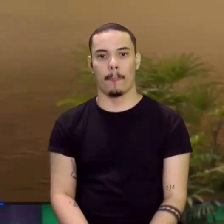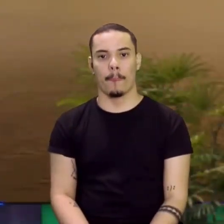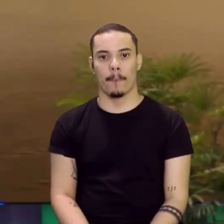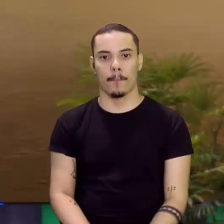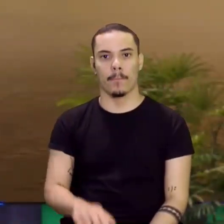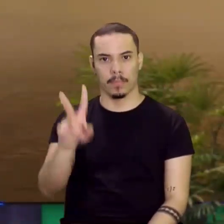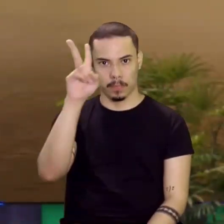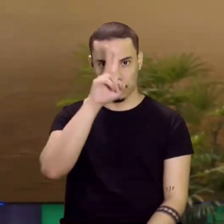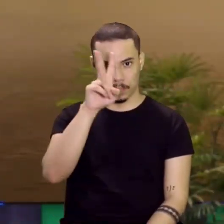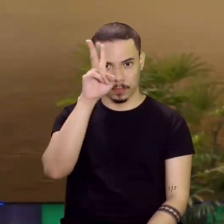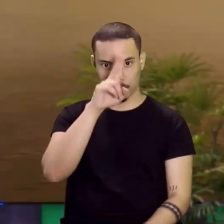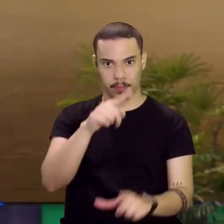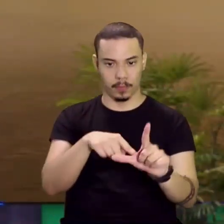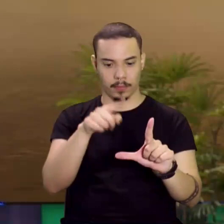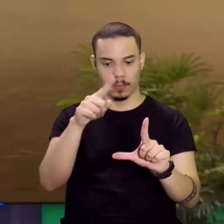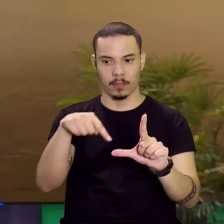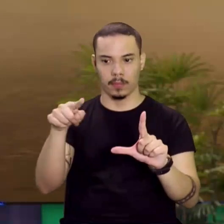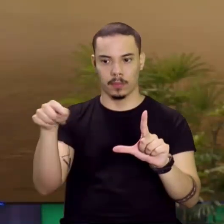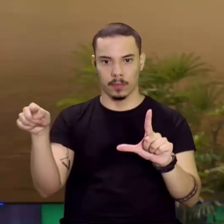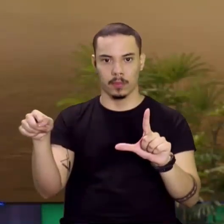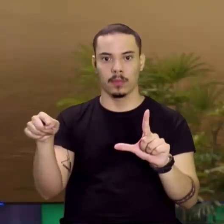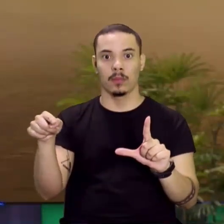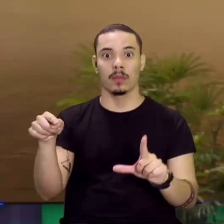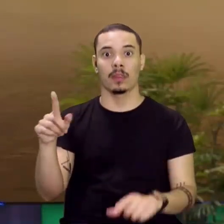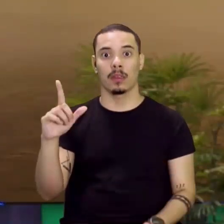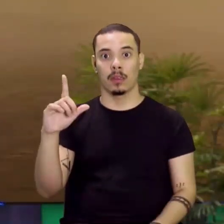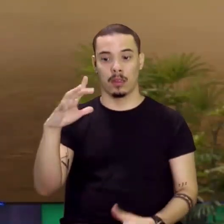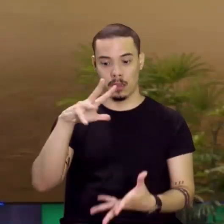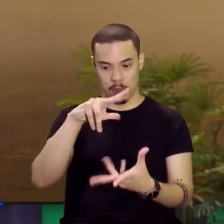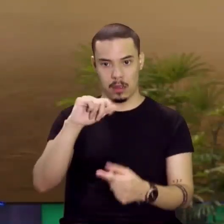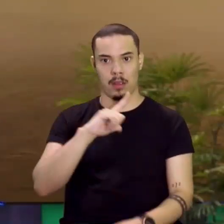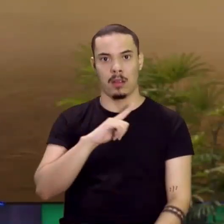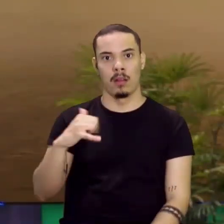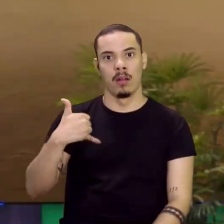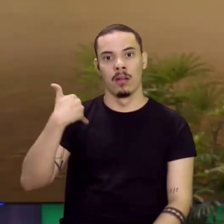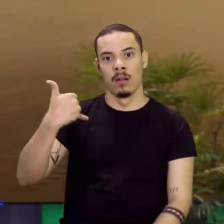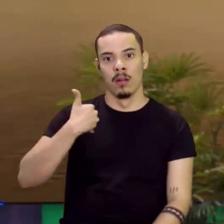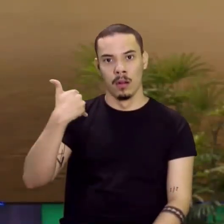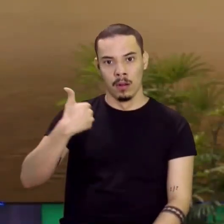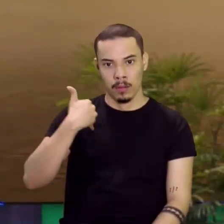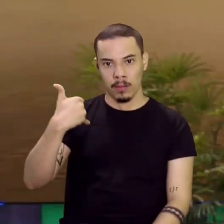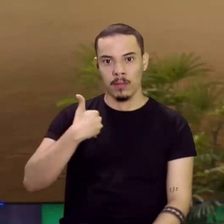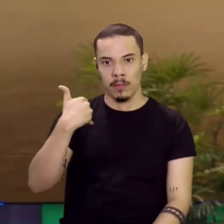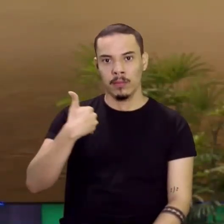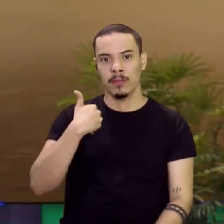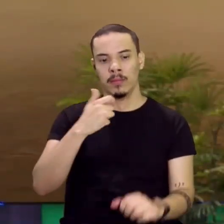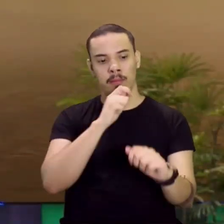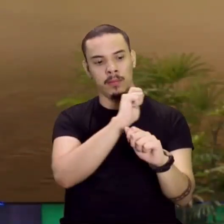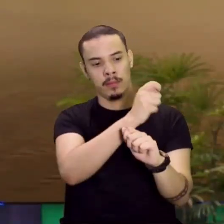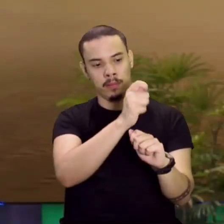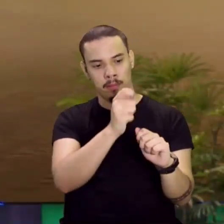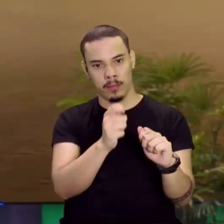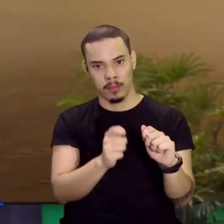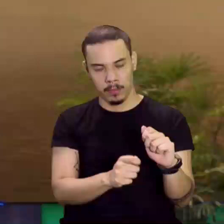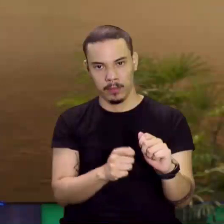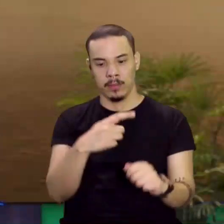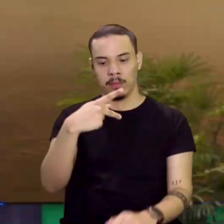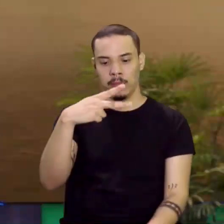Lembra do gráfico? A Terra tem uma idade. Arqueológico,